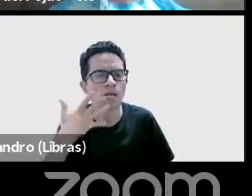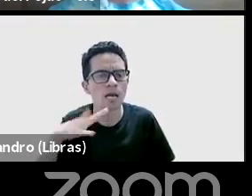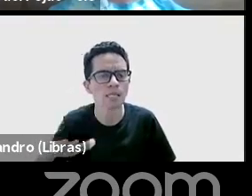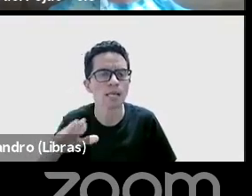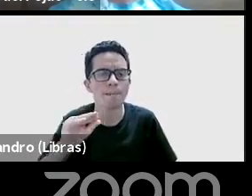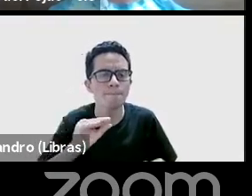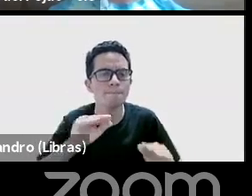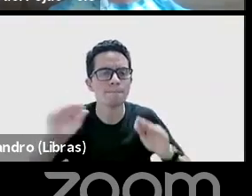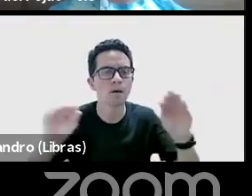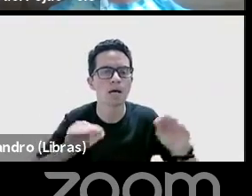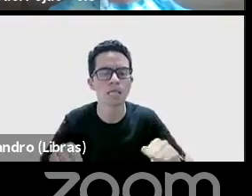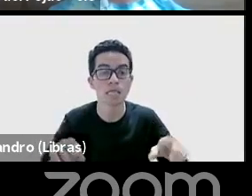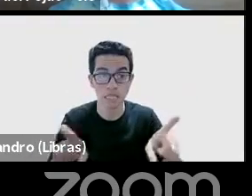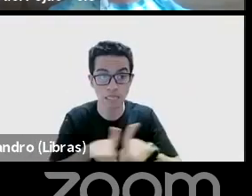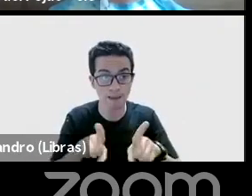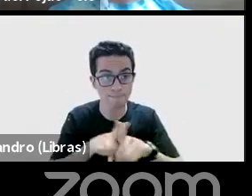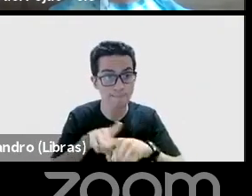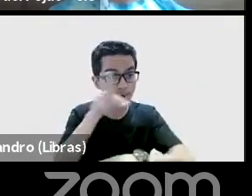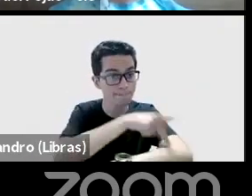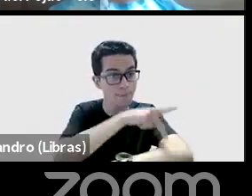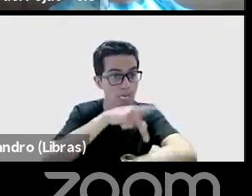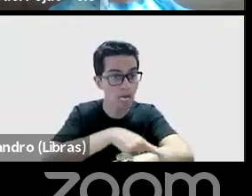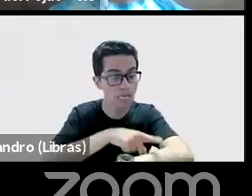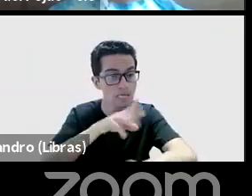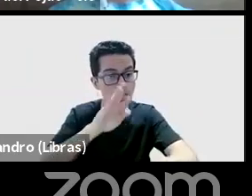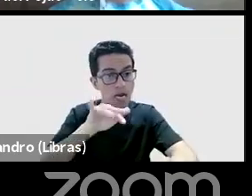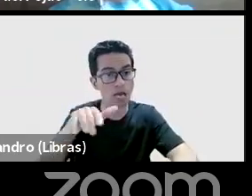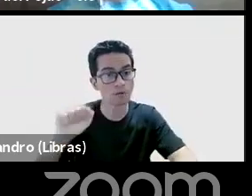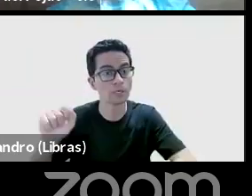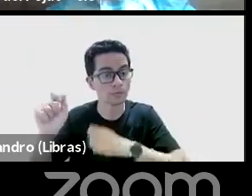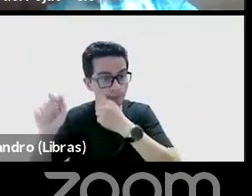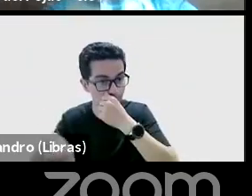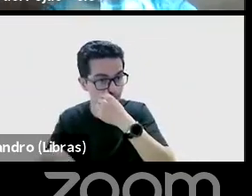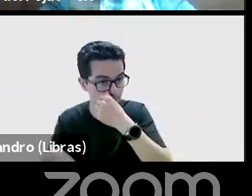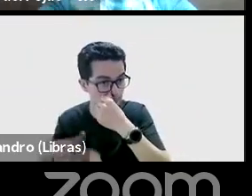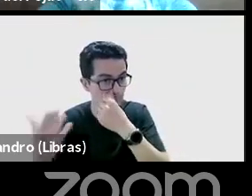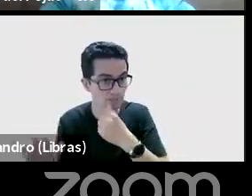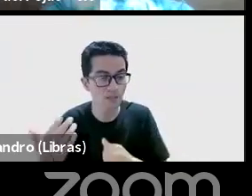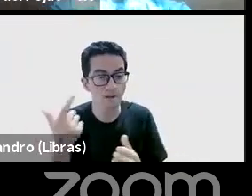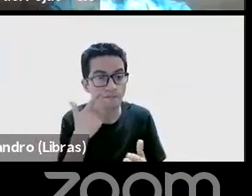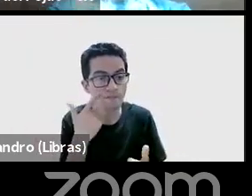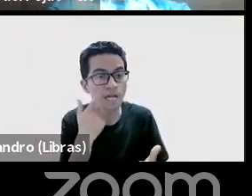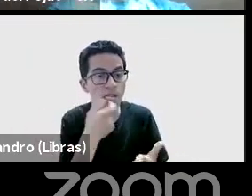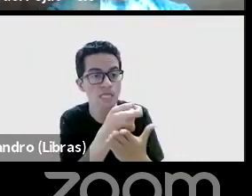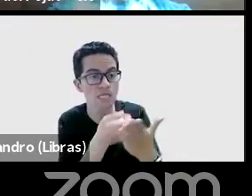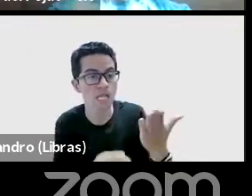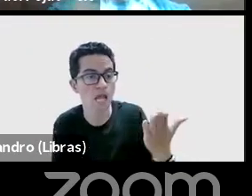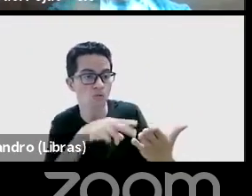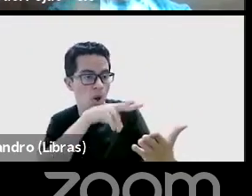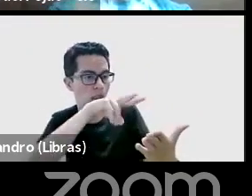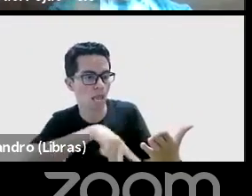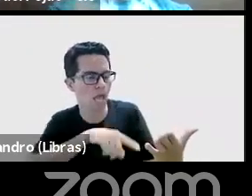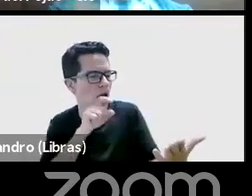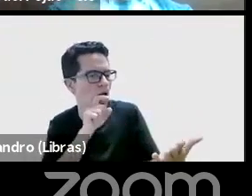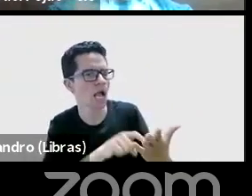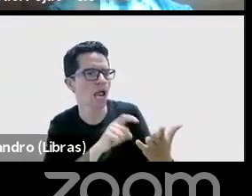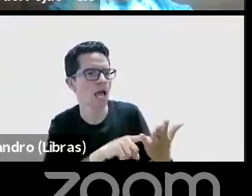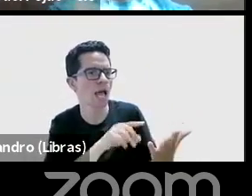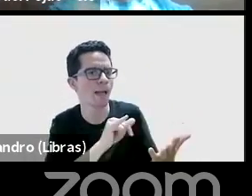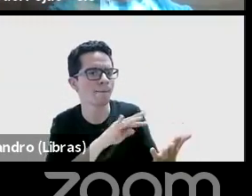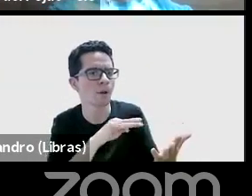pode trabalhar com as pedagogias translíngues, né? E aí, quando você lê o texto, o implícito que está